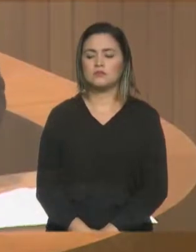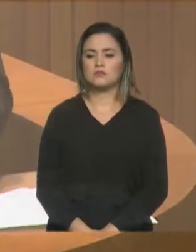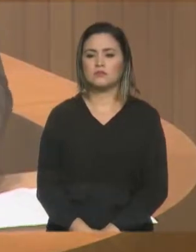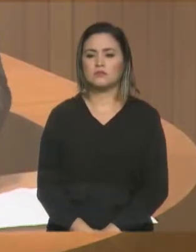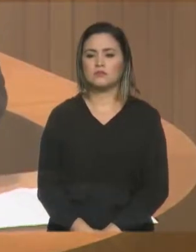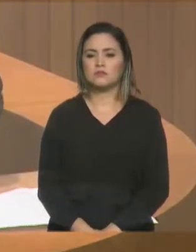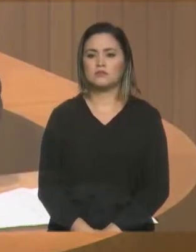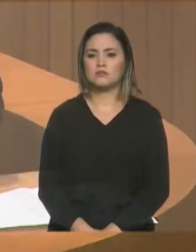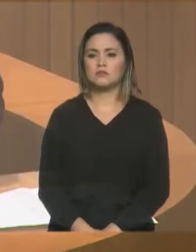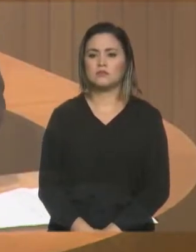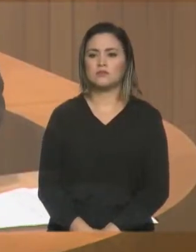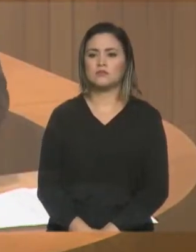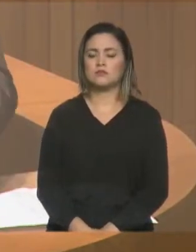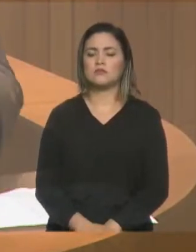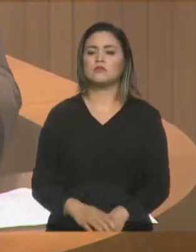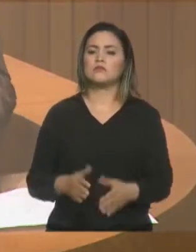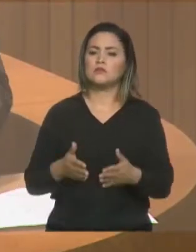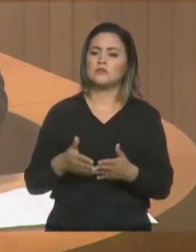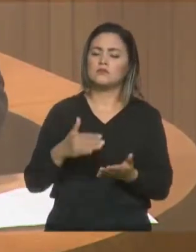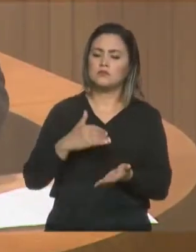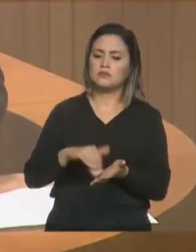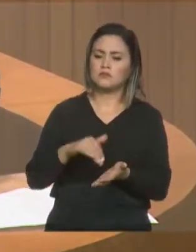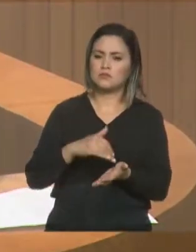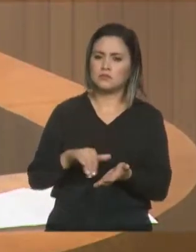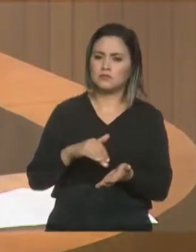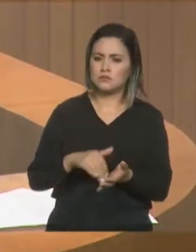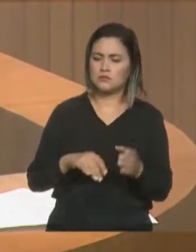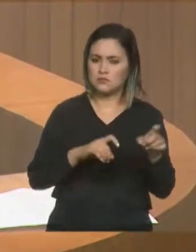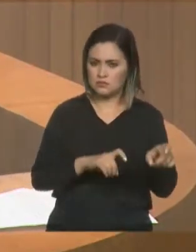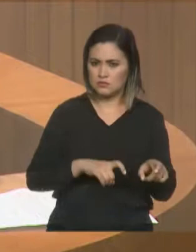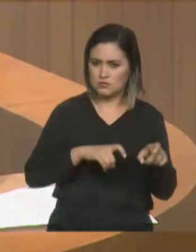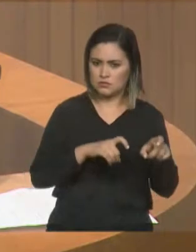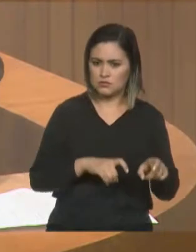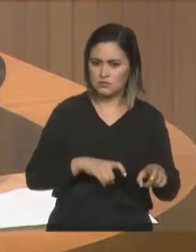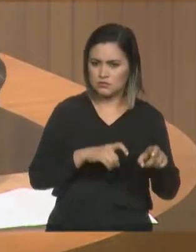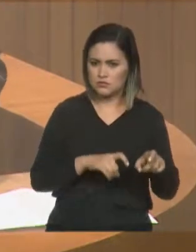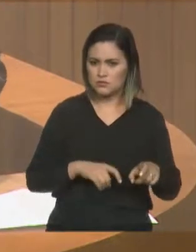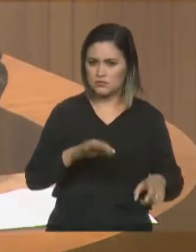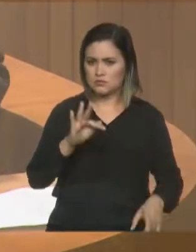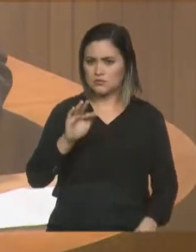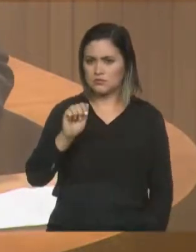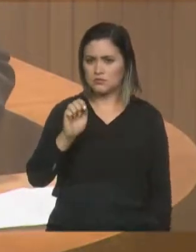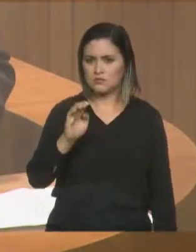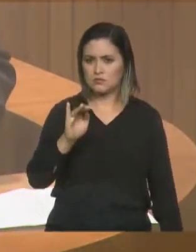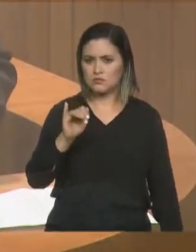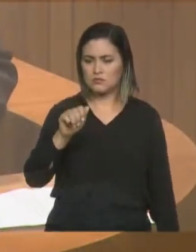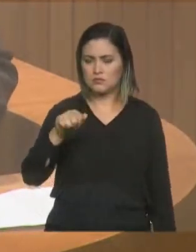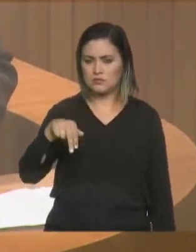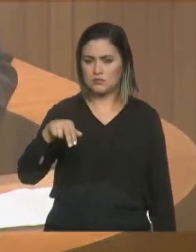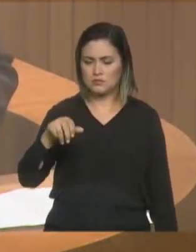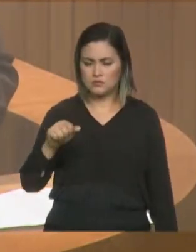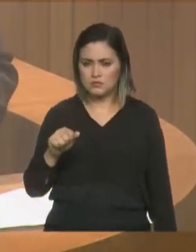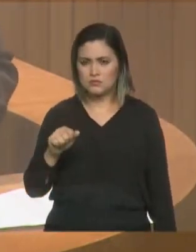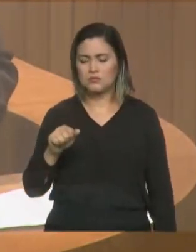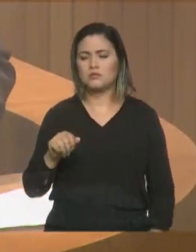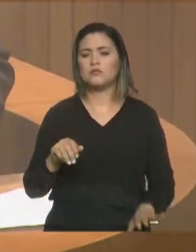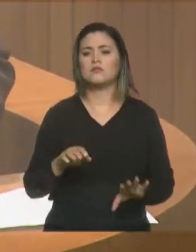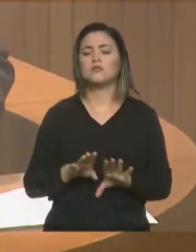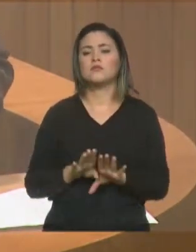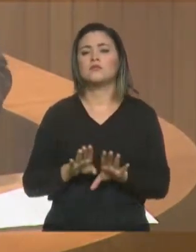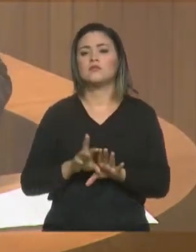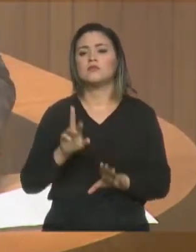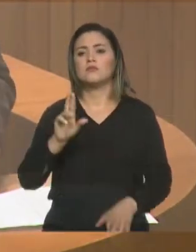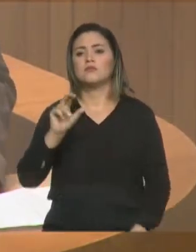e à secretária de Estado de Agricultura, como já foi falado, a senhora Fabiana Vilar Rodrigues, e o senhor Rafael